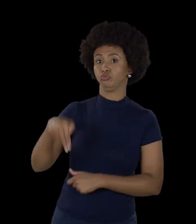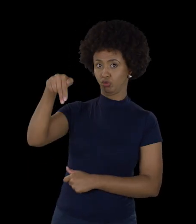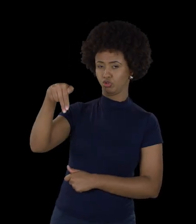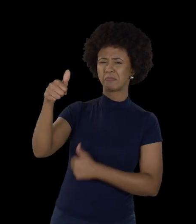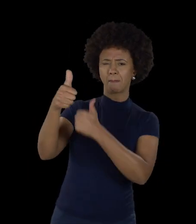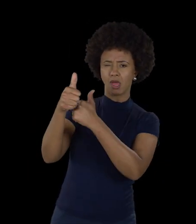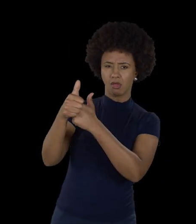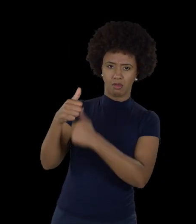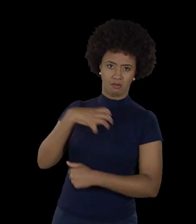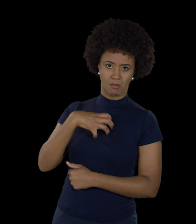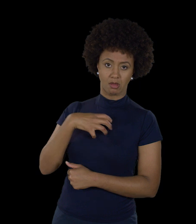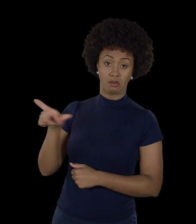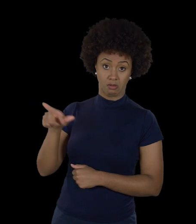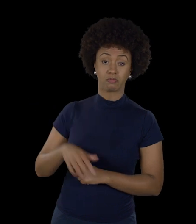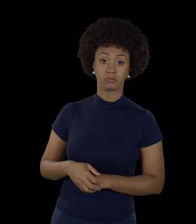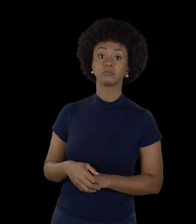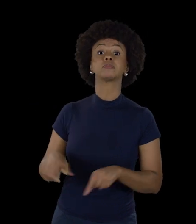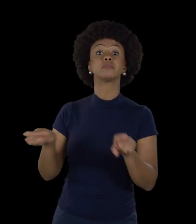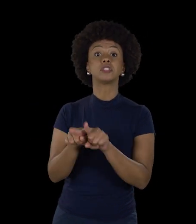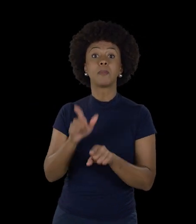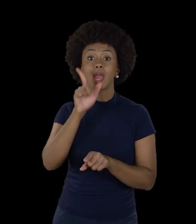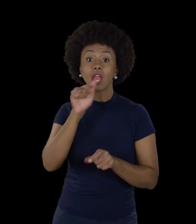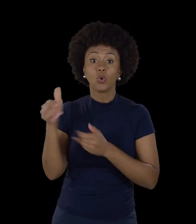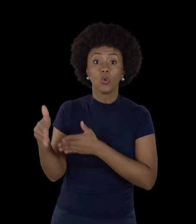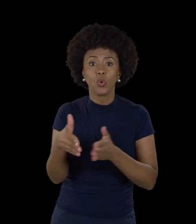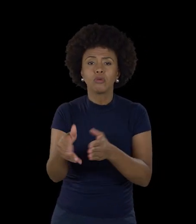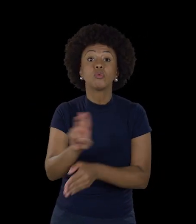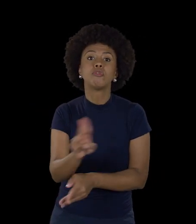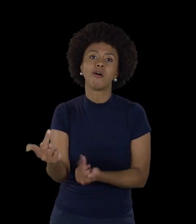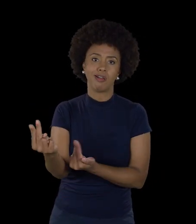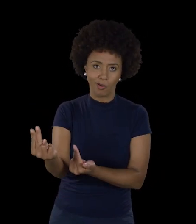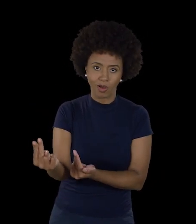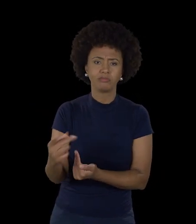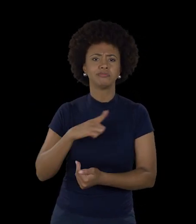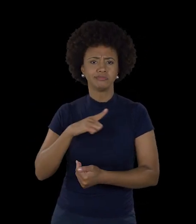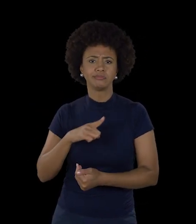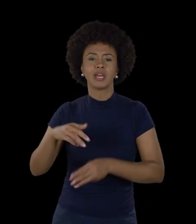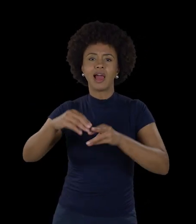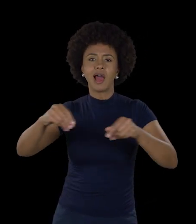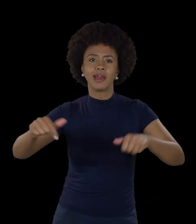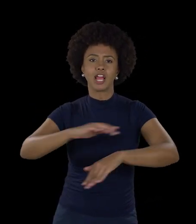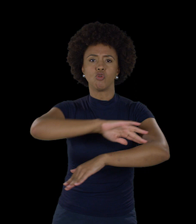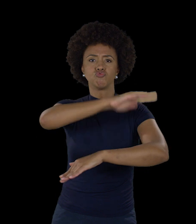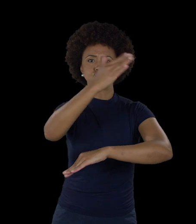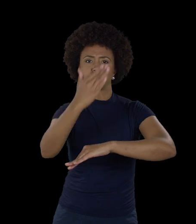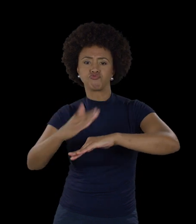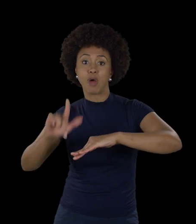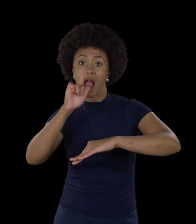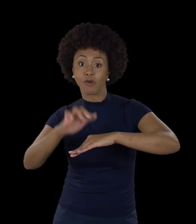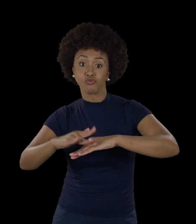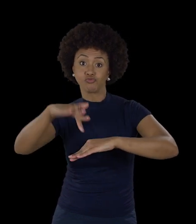região litoral norte do estado, próximo do estado da Bahia, abriga também um rio de mesmo nome. Tem uma área